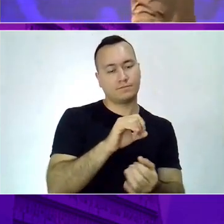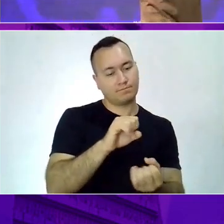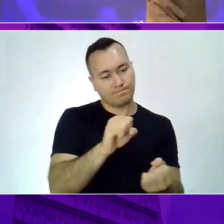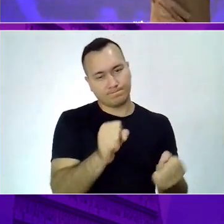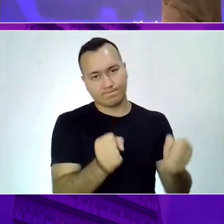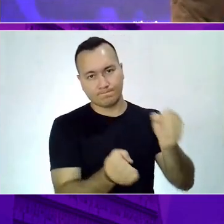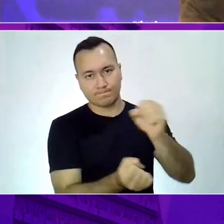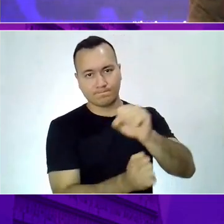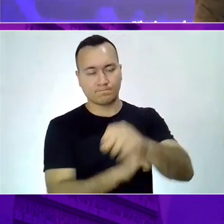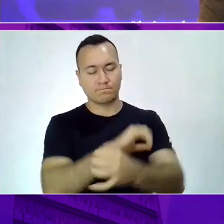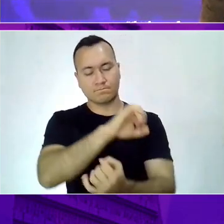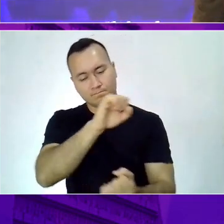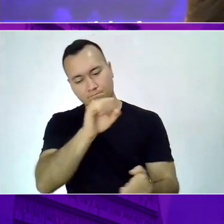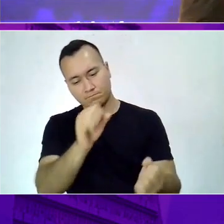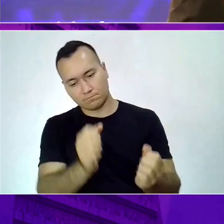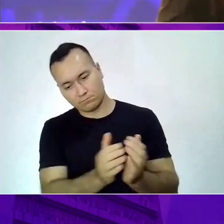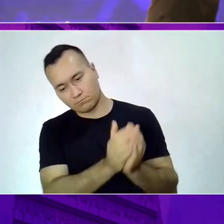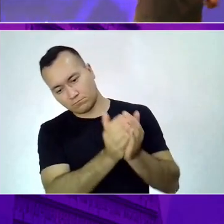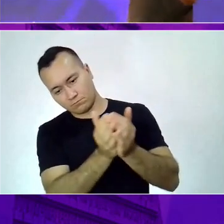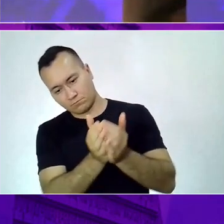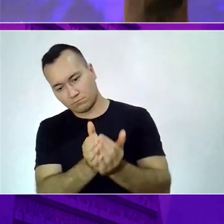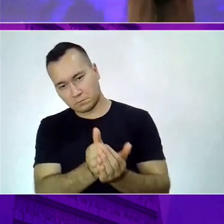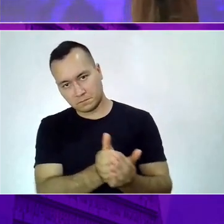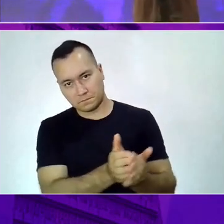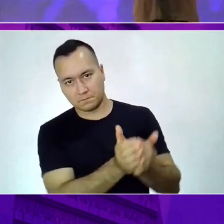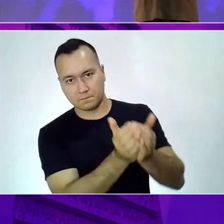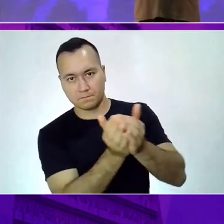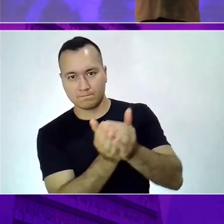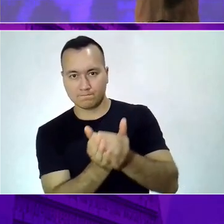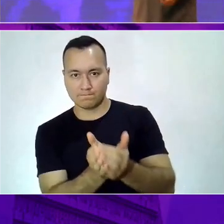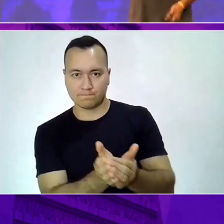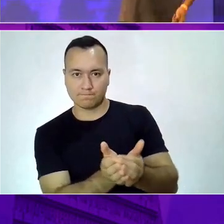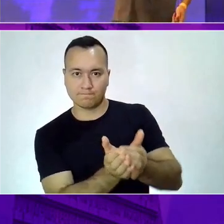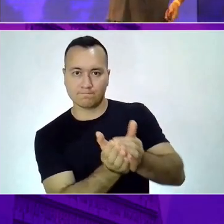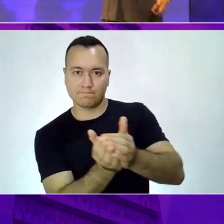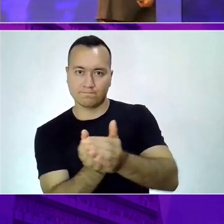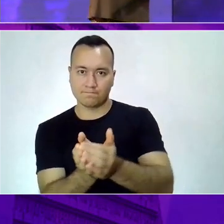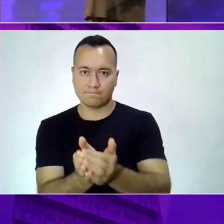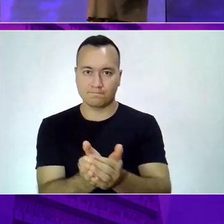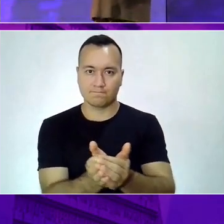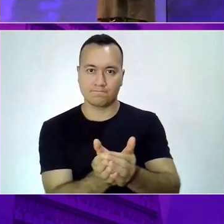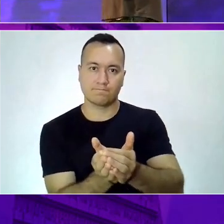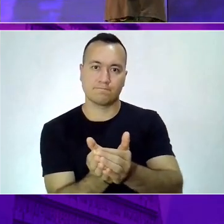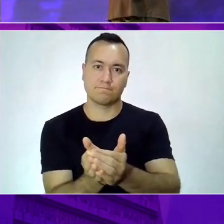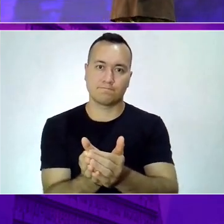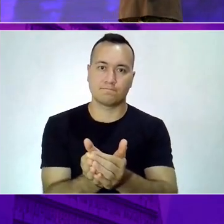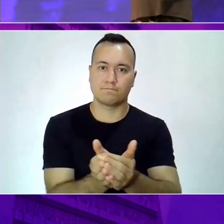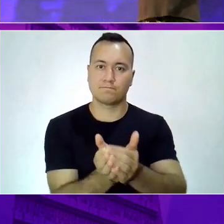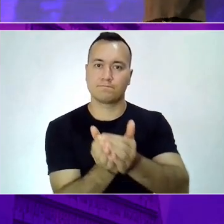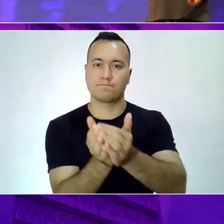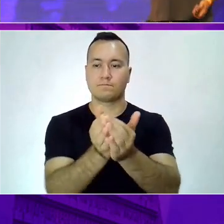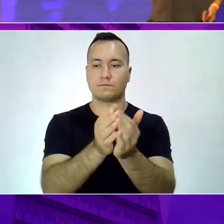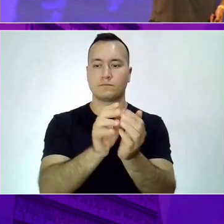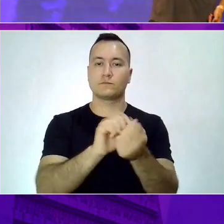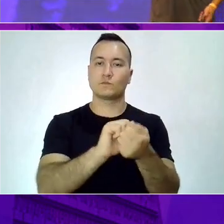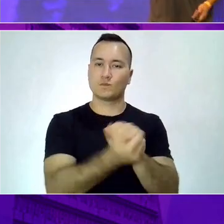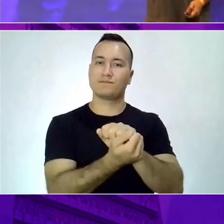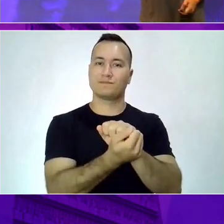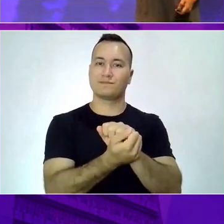estamos basicamente vivendo durante essa década. Nós vamos ver isso com a inteligência artificial e nós vamos ver isso também com a gestão,